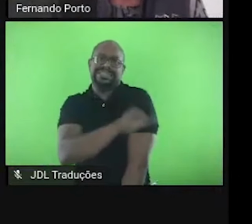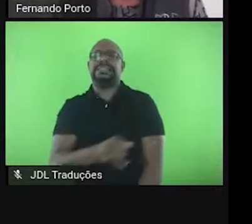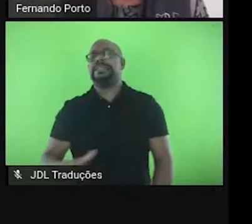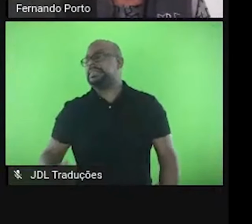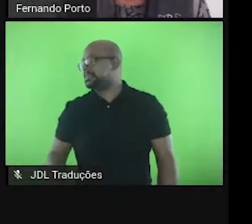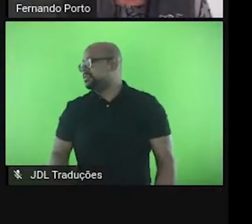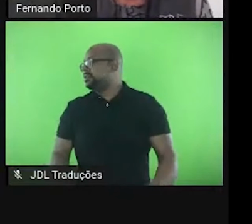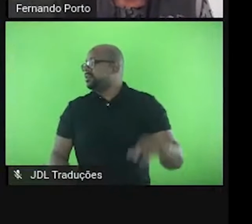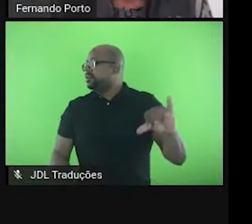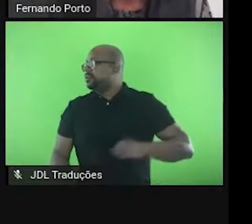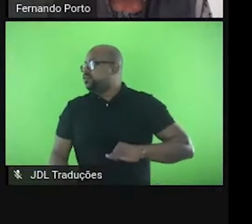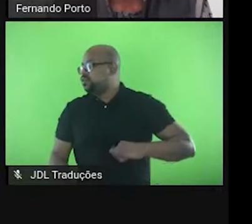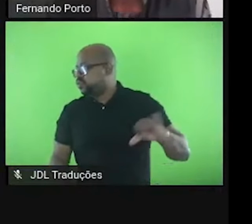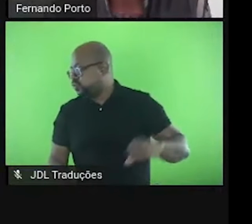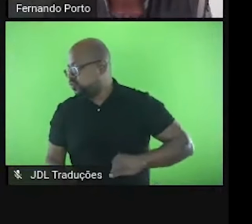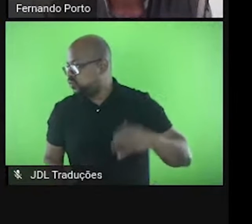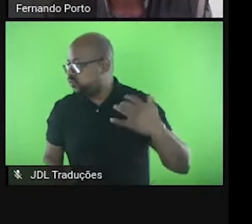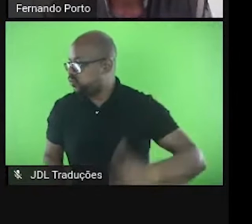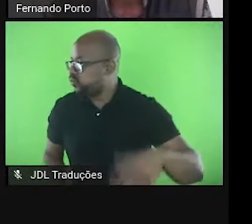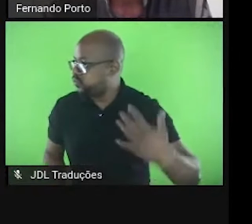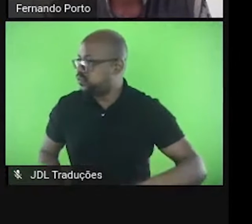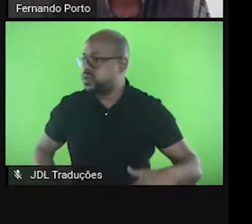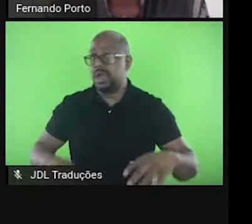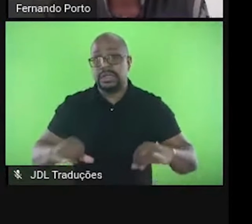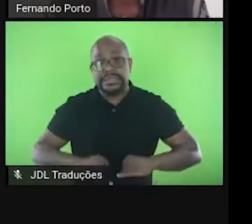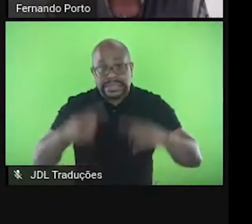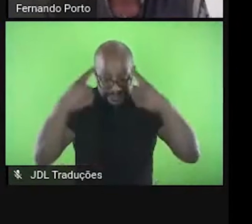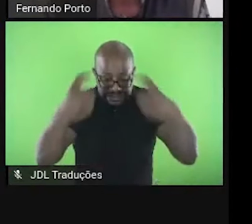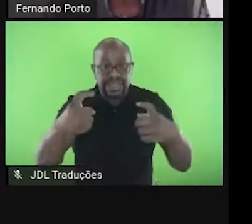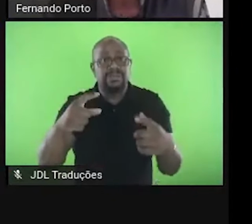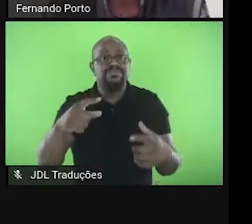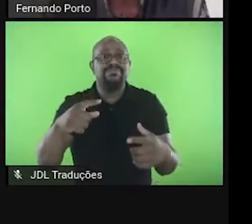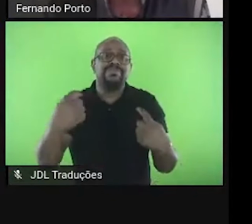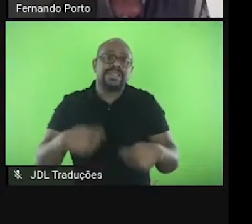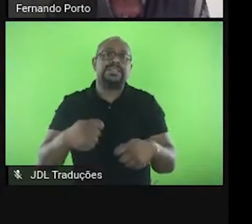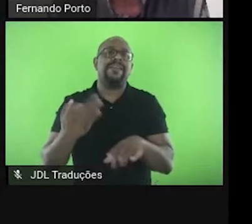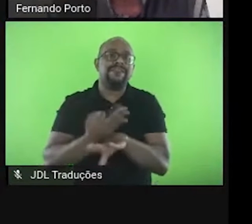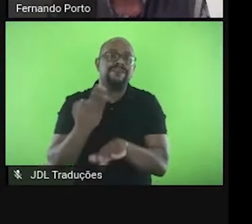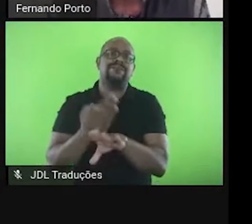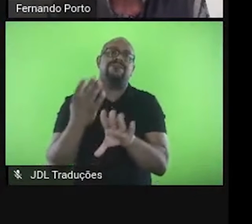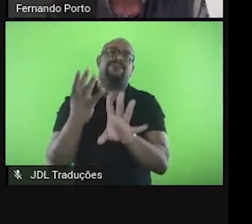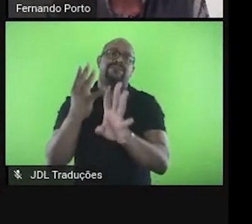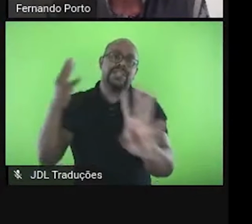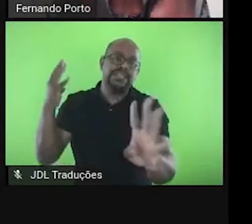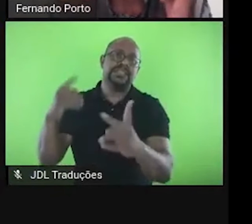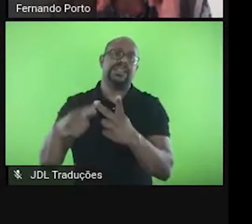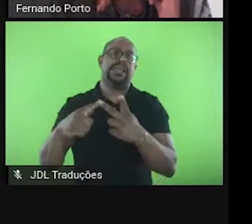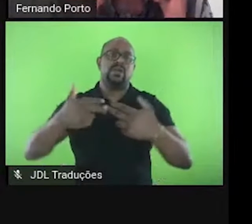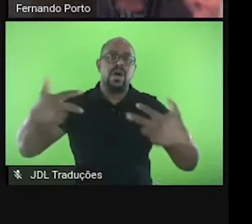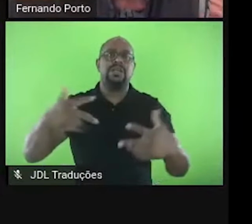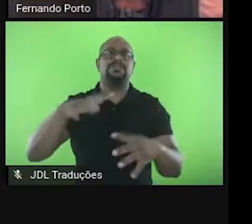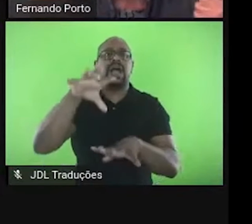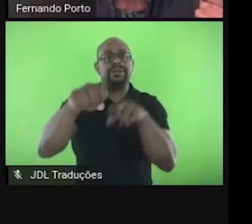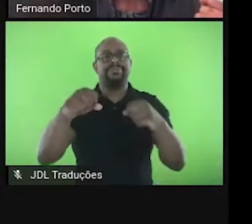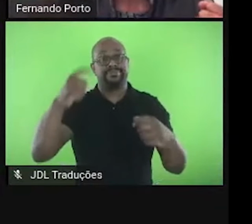sofridas diariamente, ainda sofre por precisar enfrentar filas e escadarias para recolher na